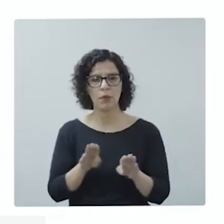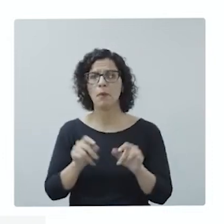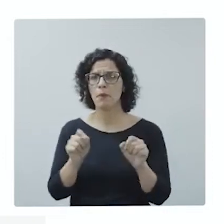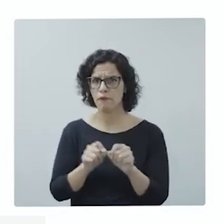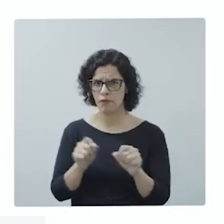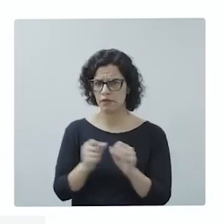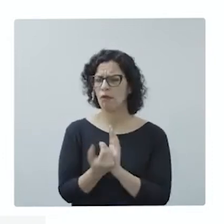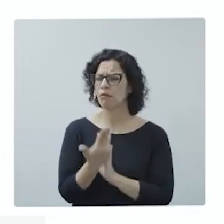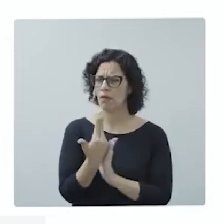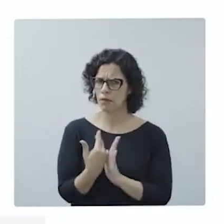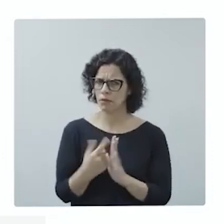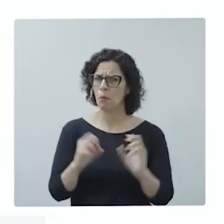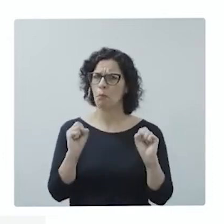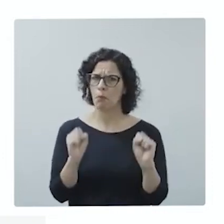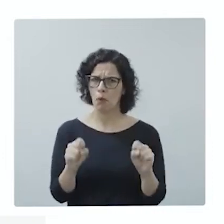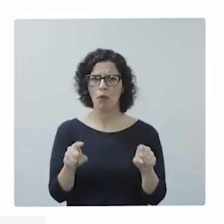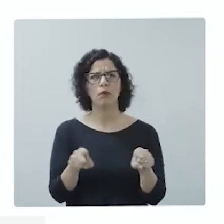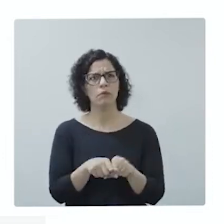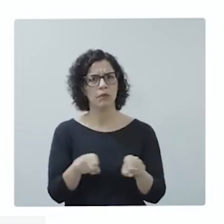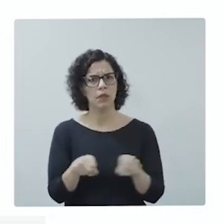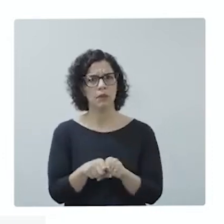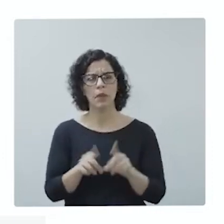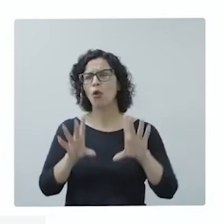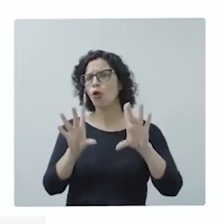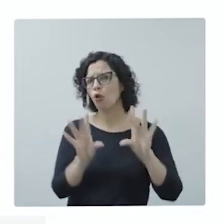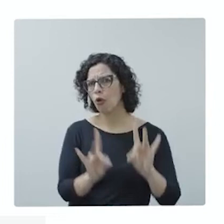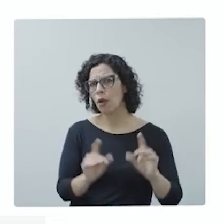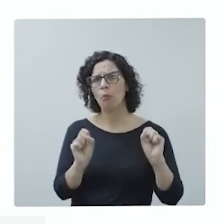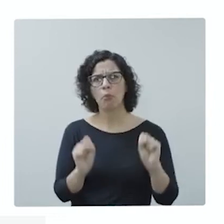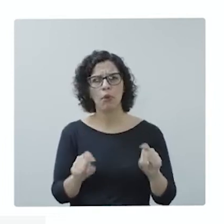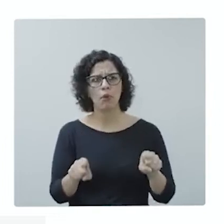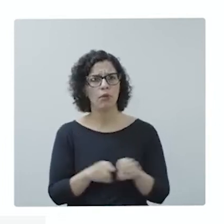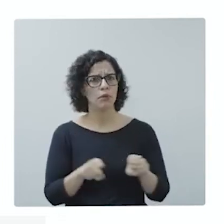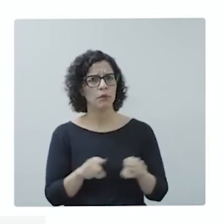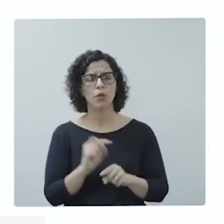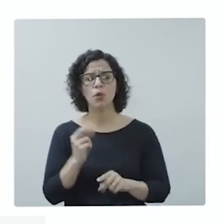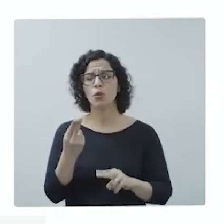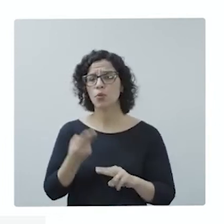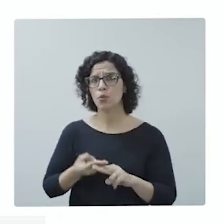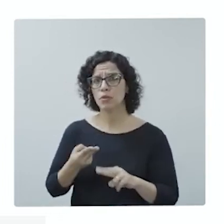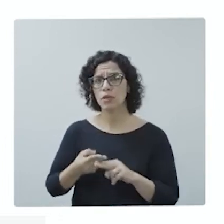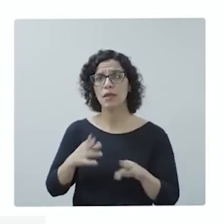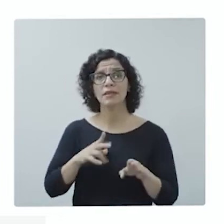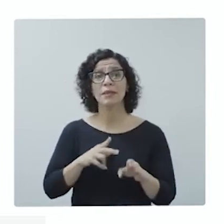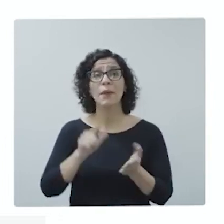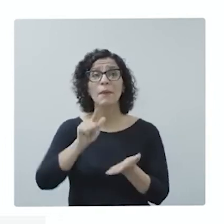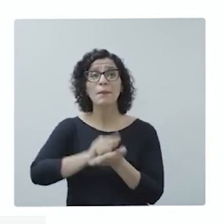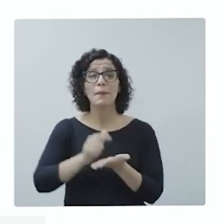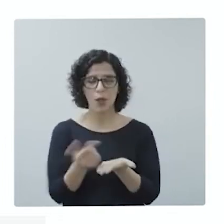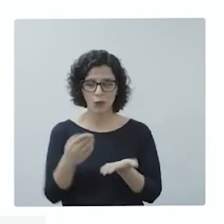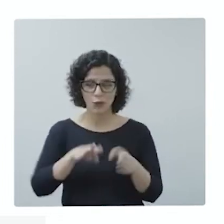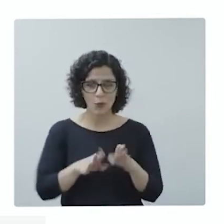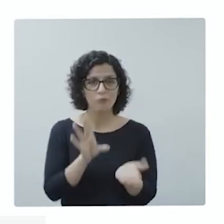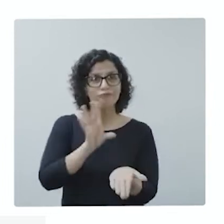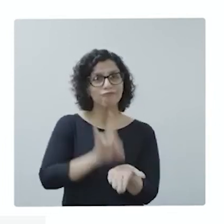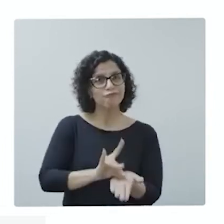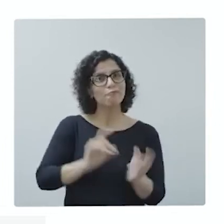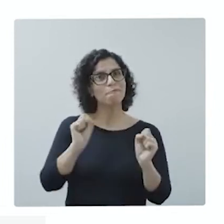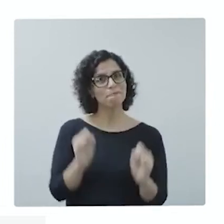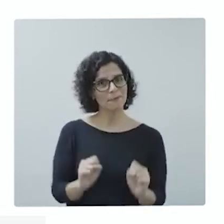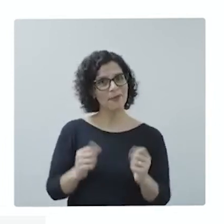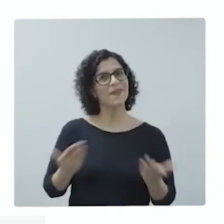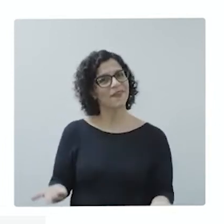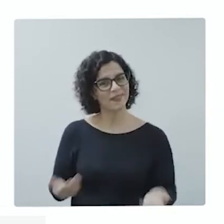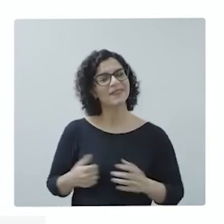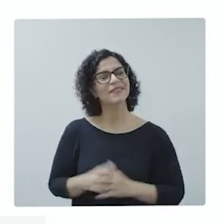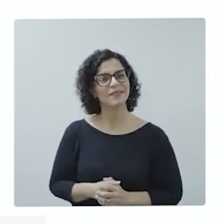pode fazer um desenho ou uma colagem. Ou pode até usar a dobradura que você fez da raposa